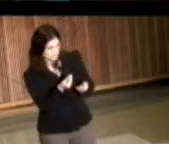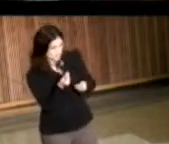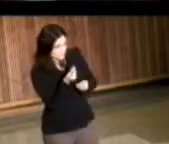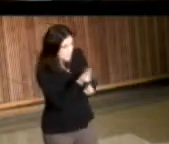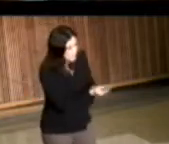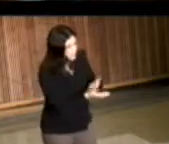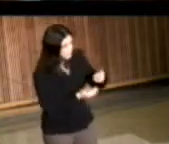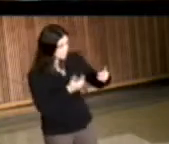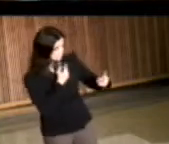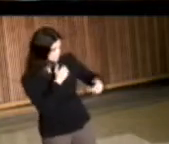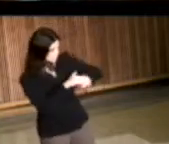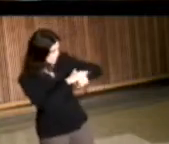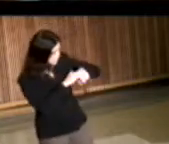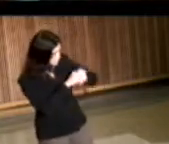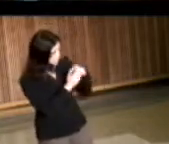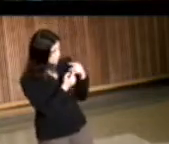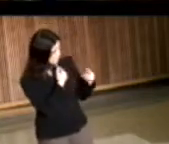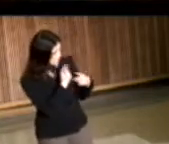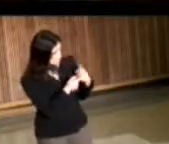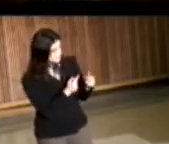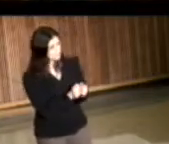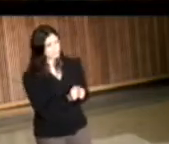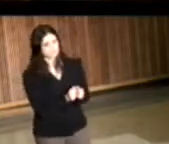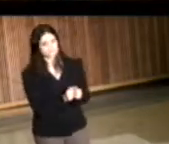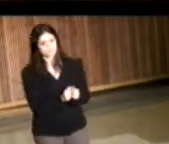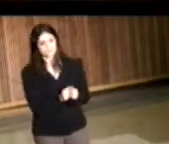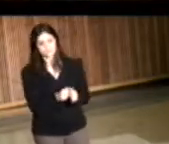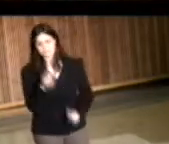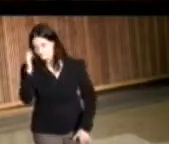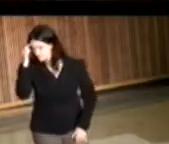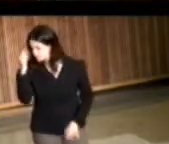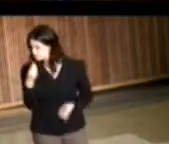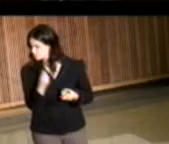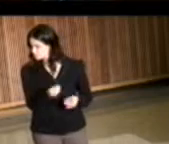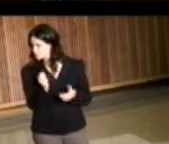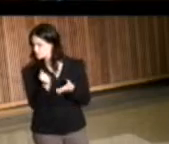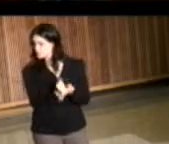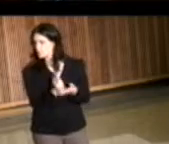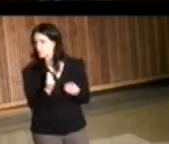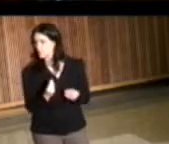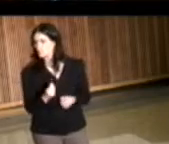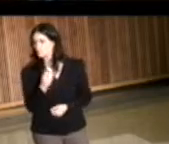e falou, olha, o que tem mudado a minha vida é esse livrinho.